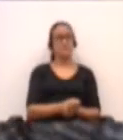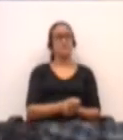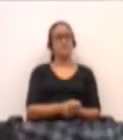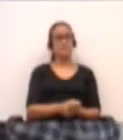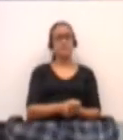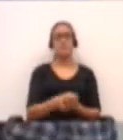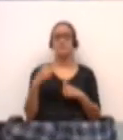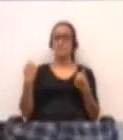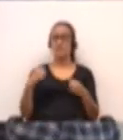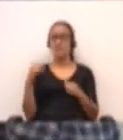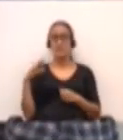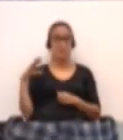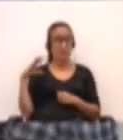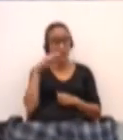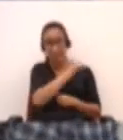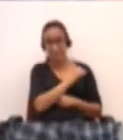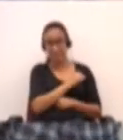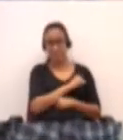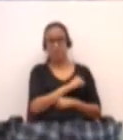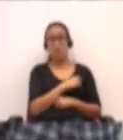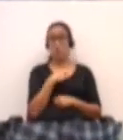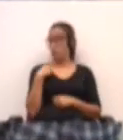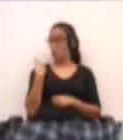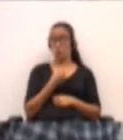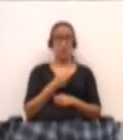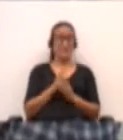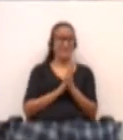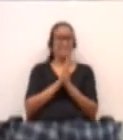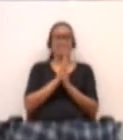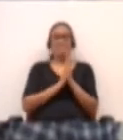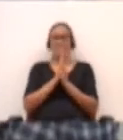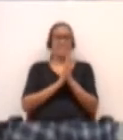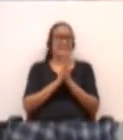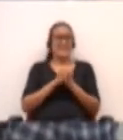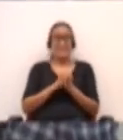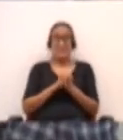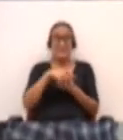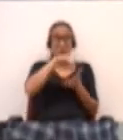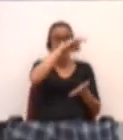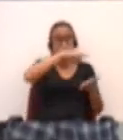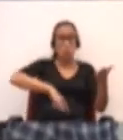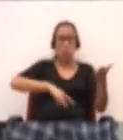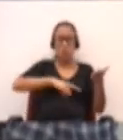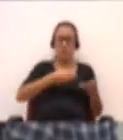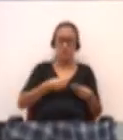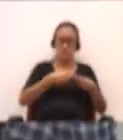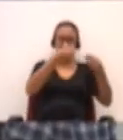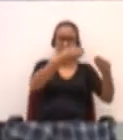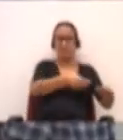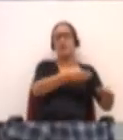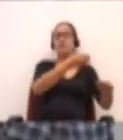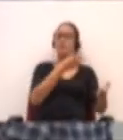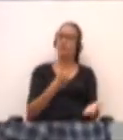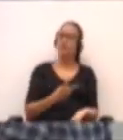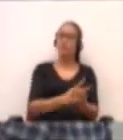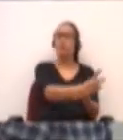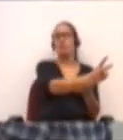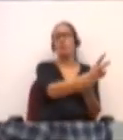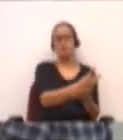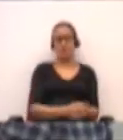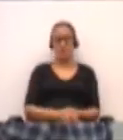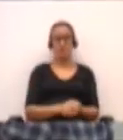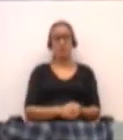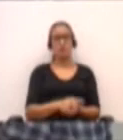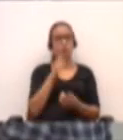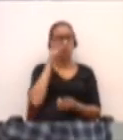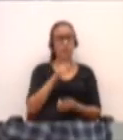assim, ansiosos para que vocês tenham essa documentação em mãos, porque estão produzindo, vocês dependem dessa